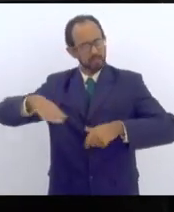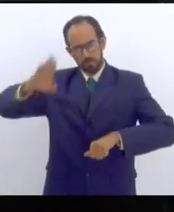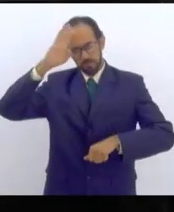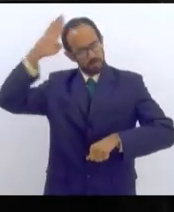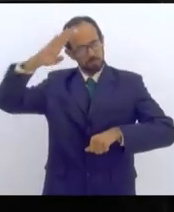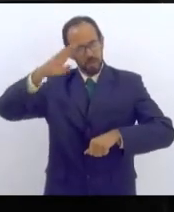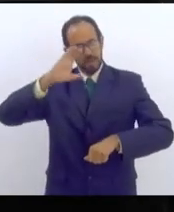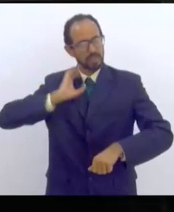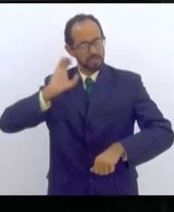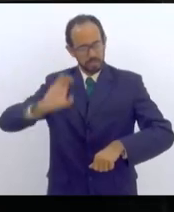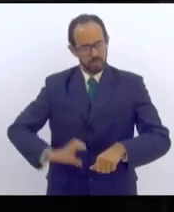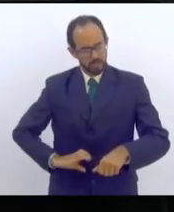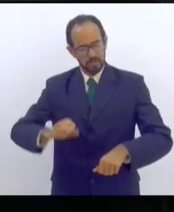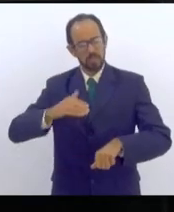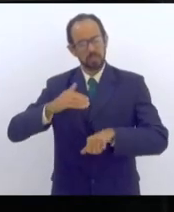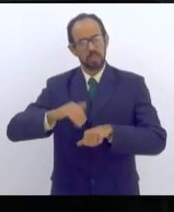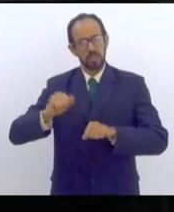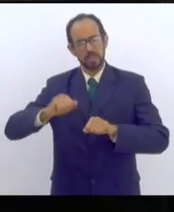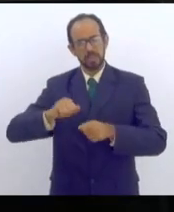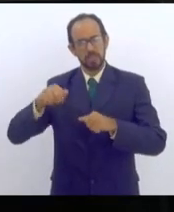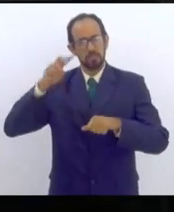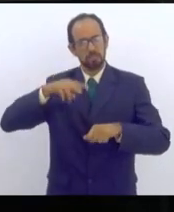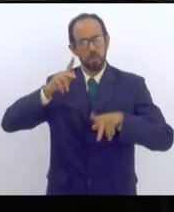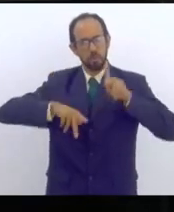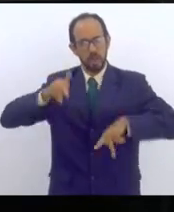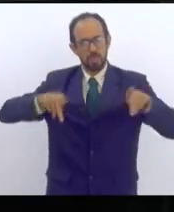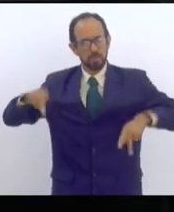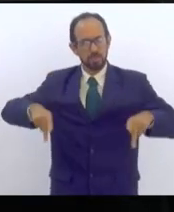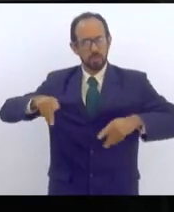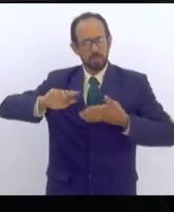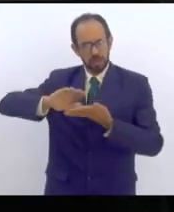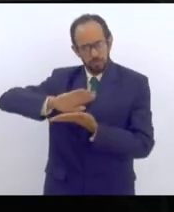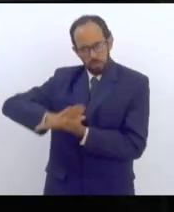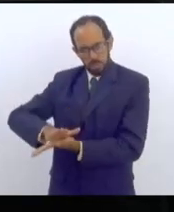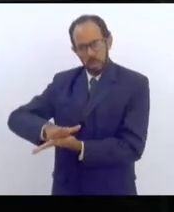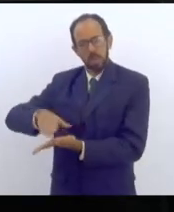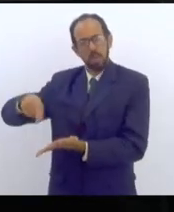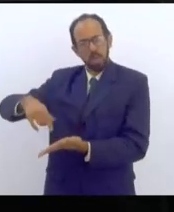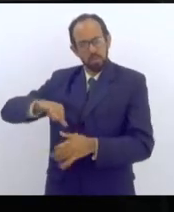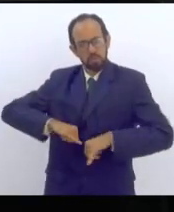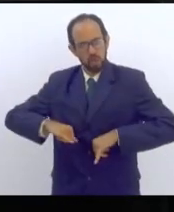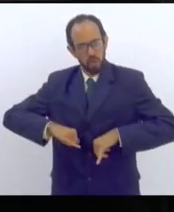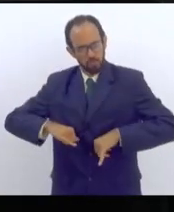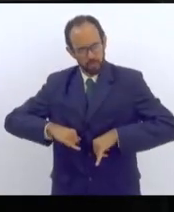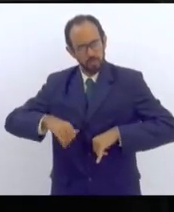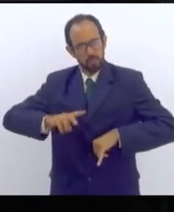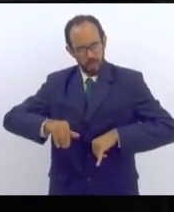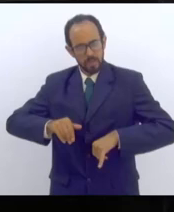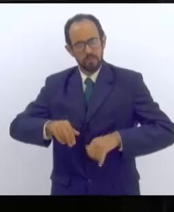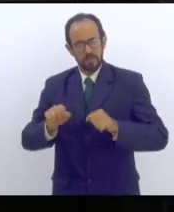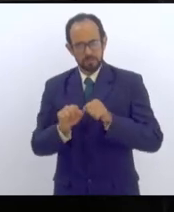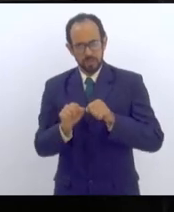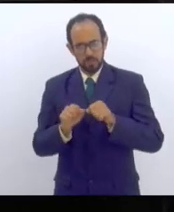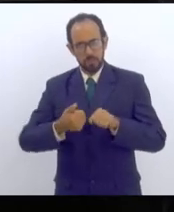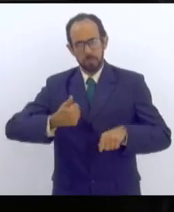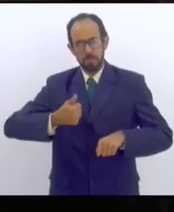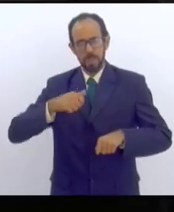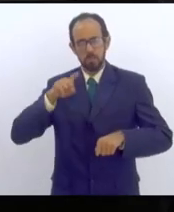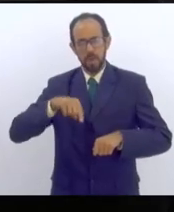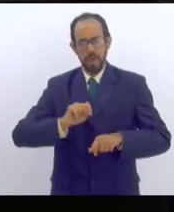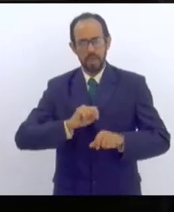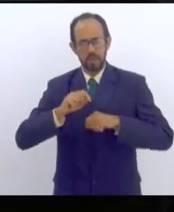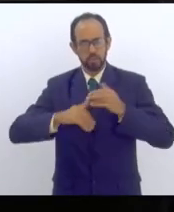cidadania dessa população historicamente marginalizada se efetivará. A primeira área da administração pública certamente será a área